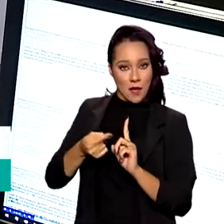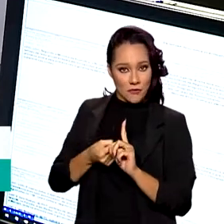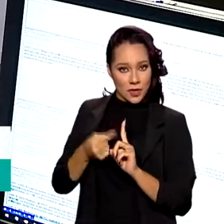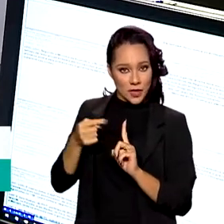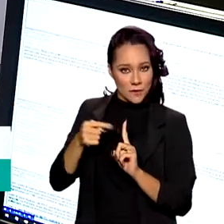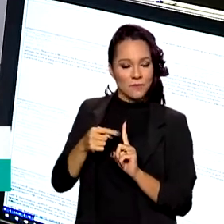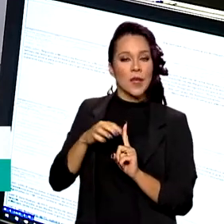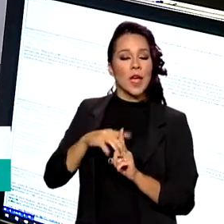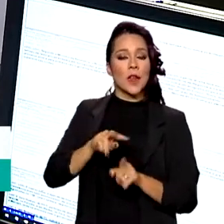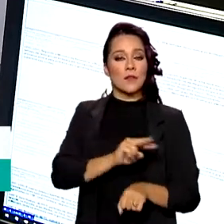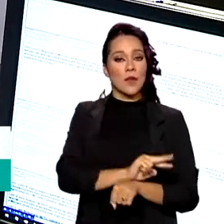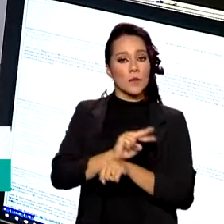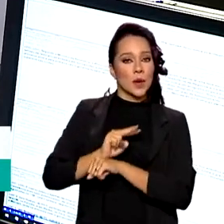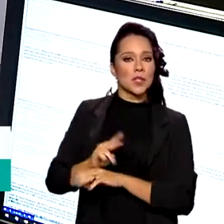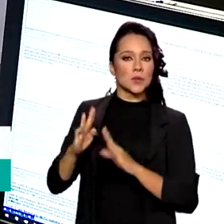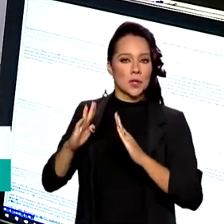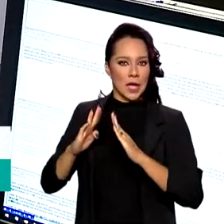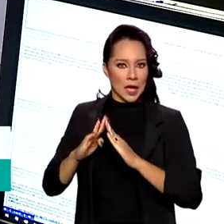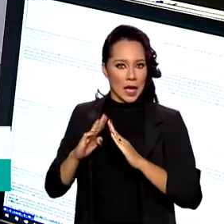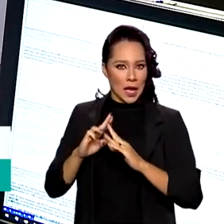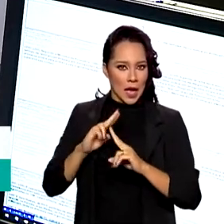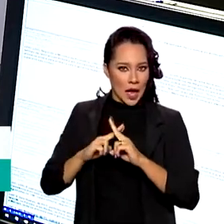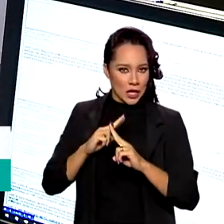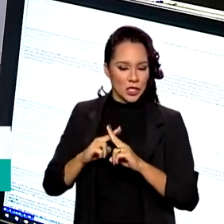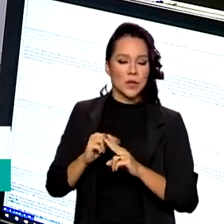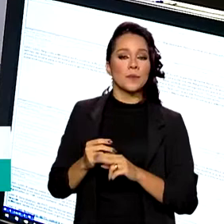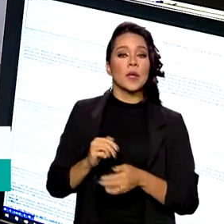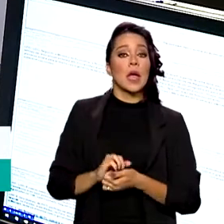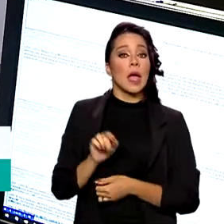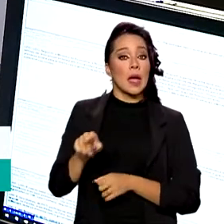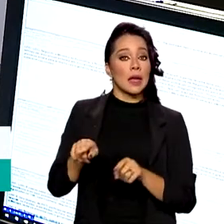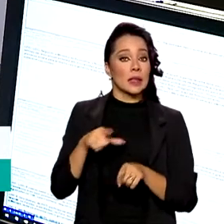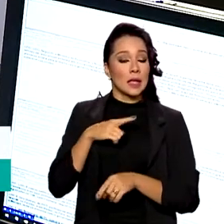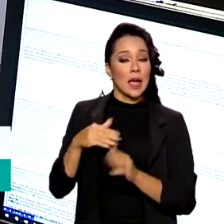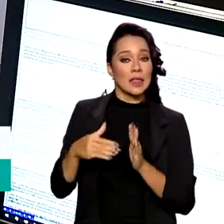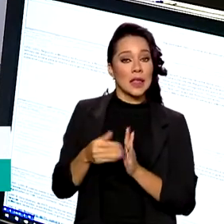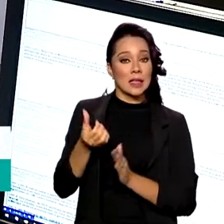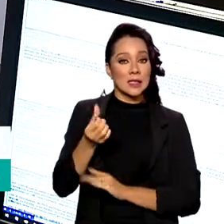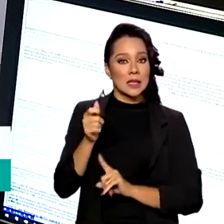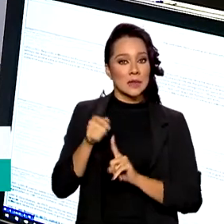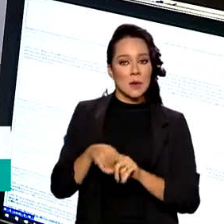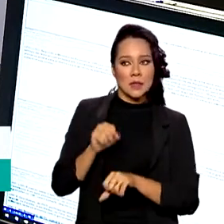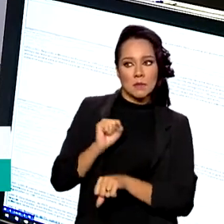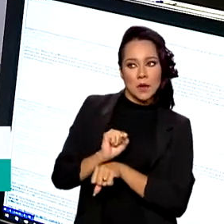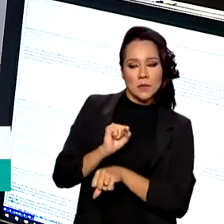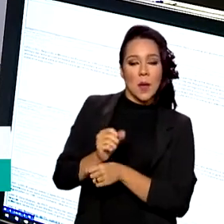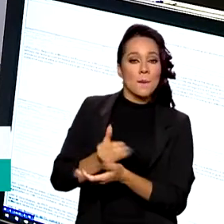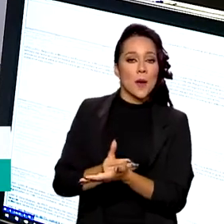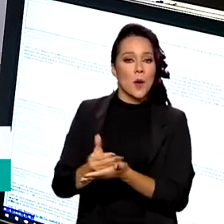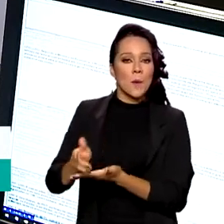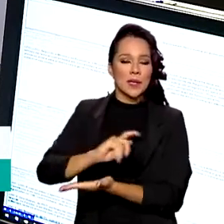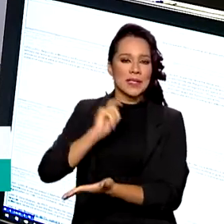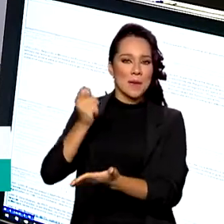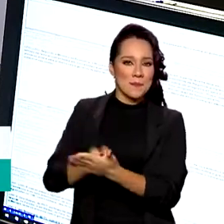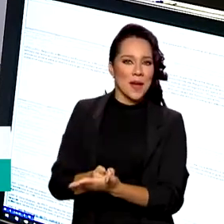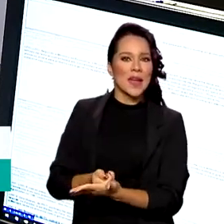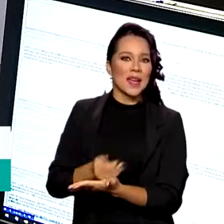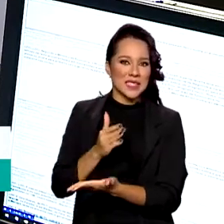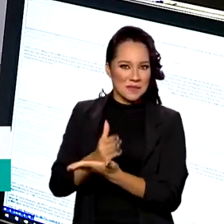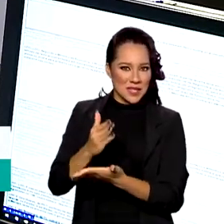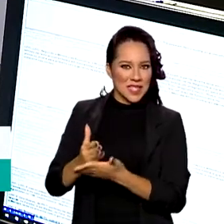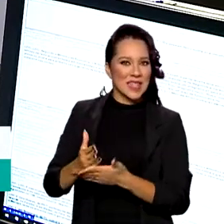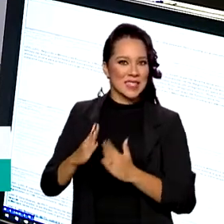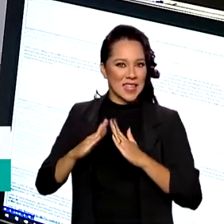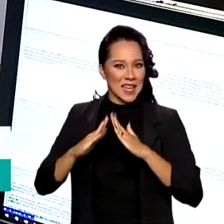fizemos um financiamento conosco que contratar o crédito imobiliário ela tem até seis meses de carência para iniciar o pagamento então